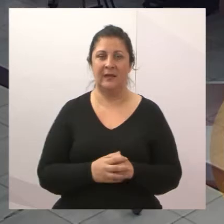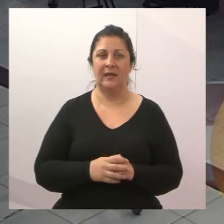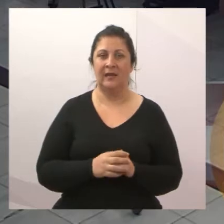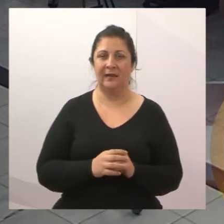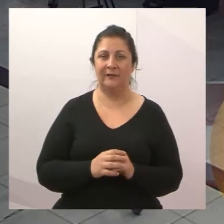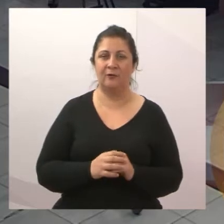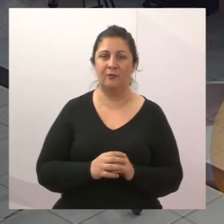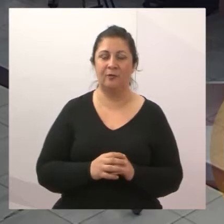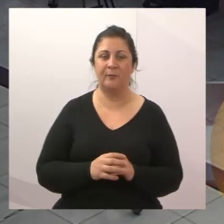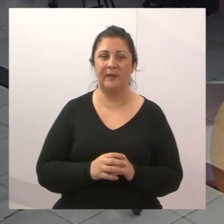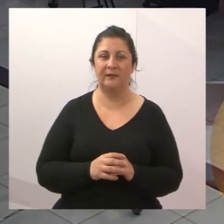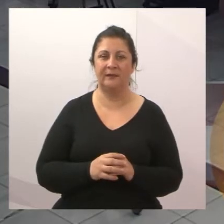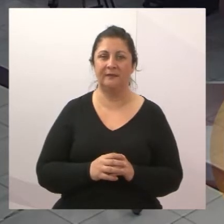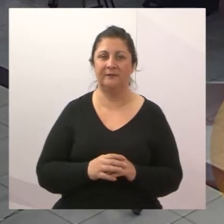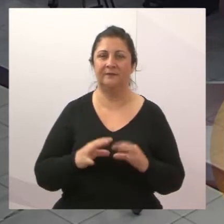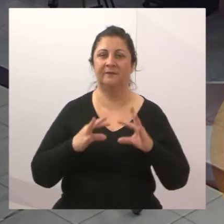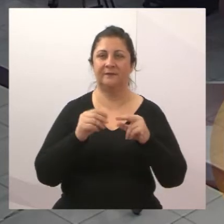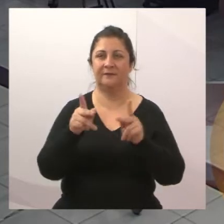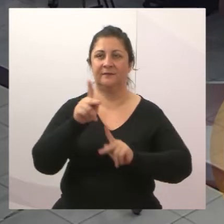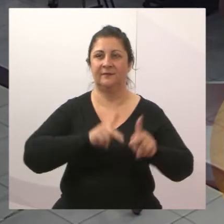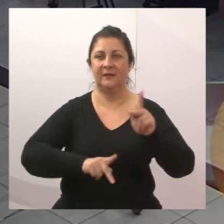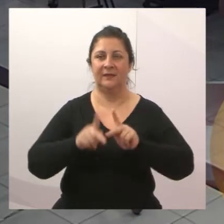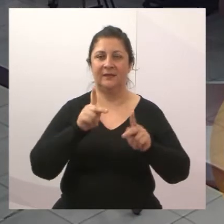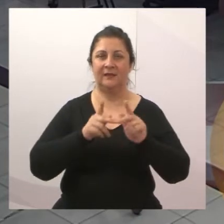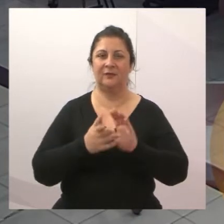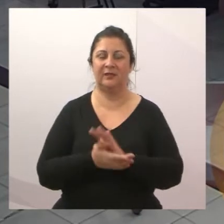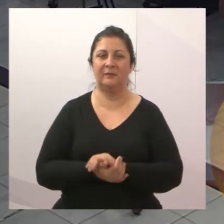público aqui presente.